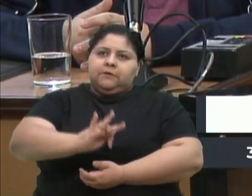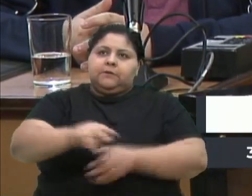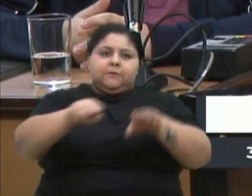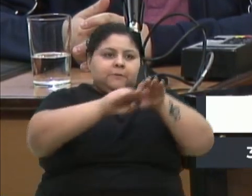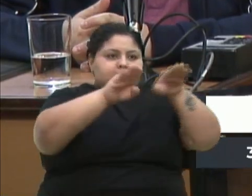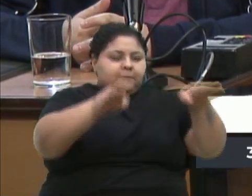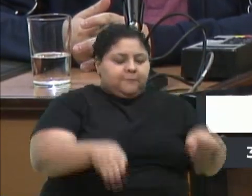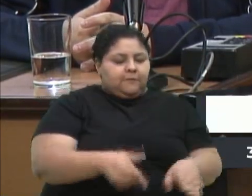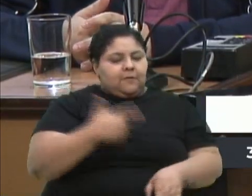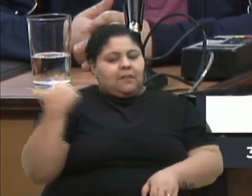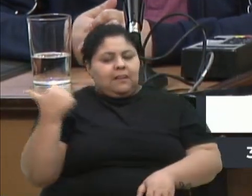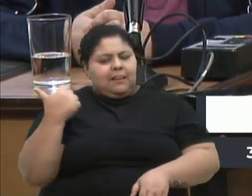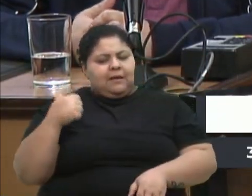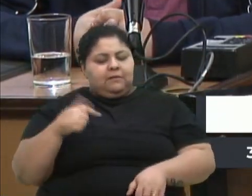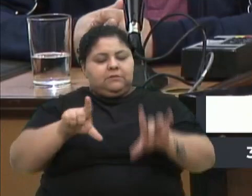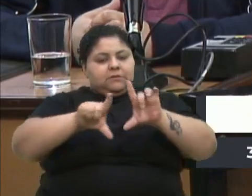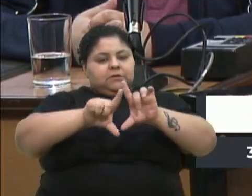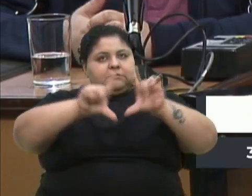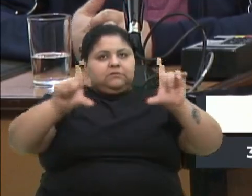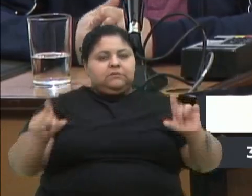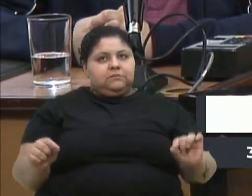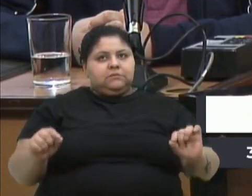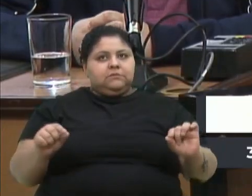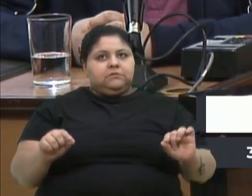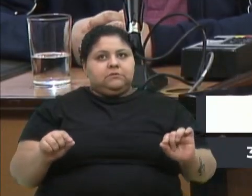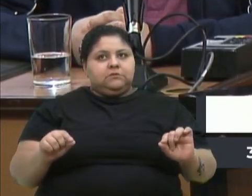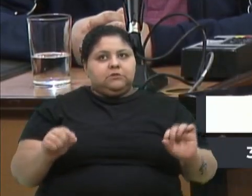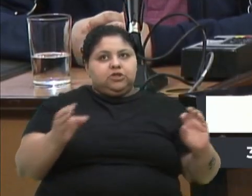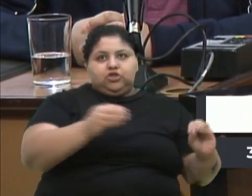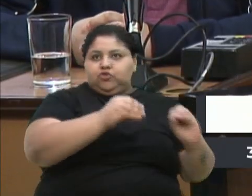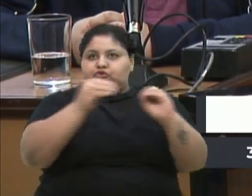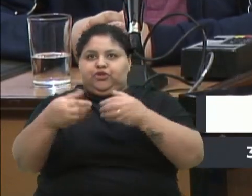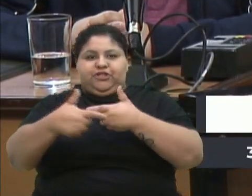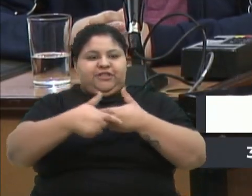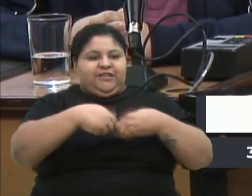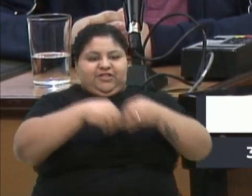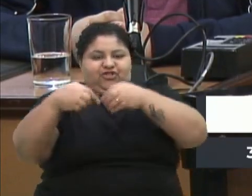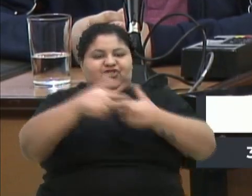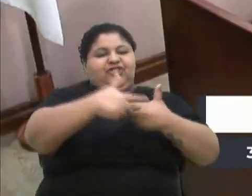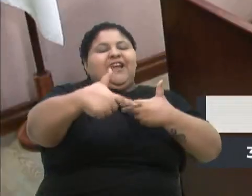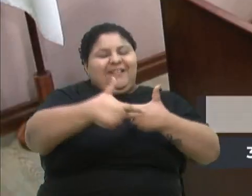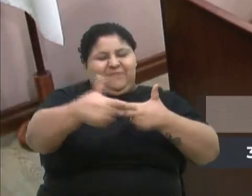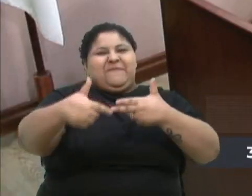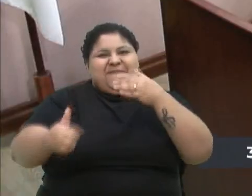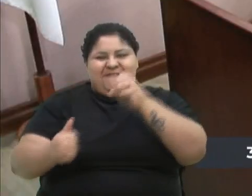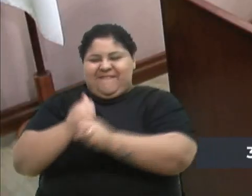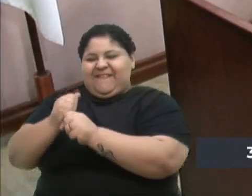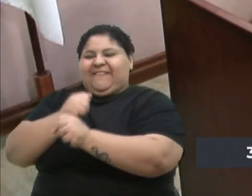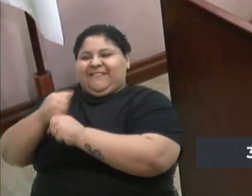Brasília, para que a gente consiga tirar do papel a construção dessa nova sede. Obrigado, presidente. Obrigado.